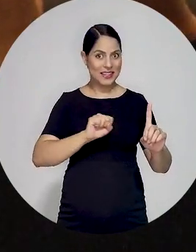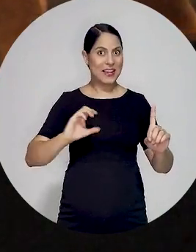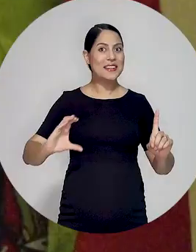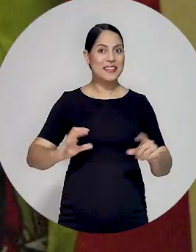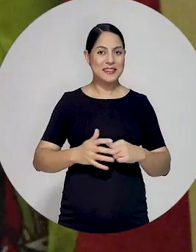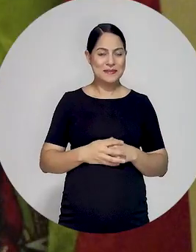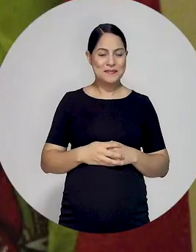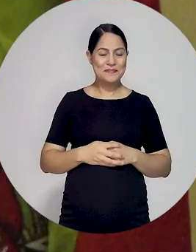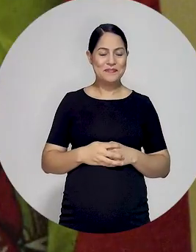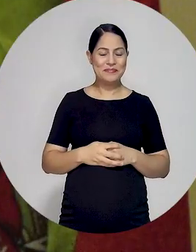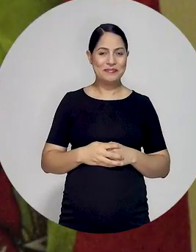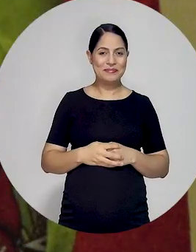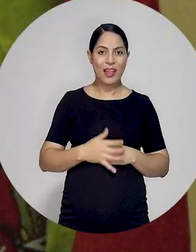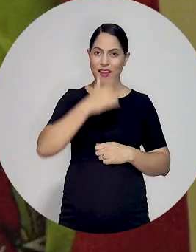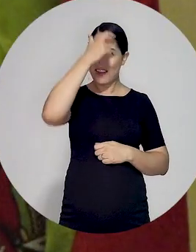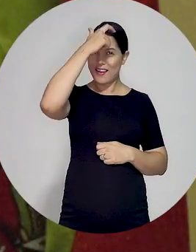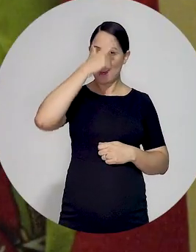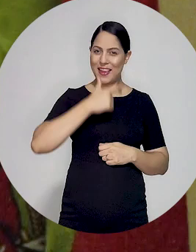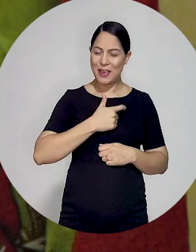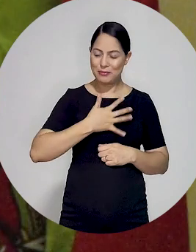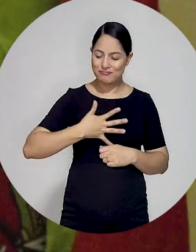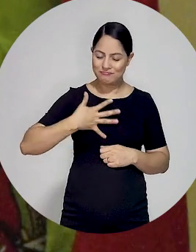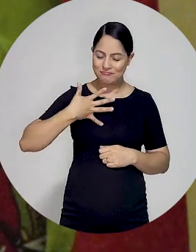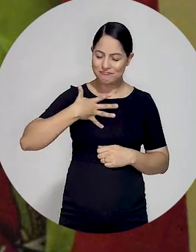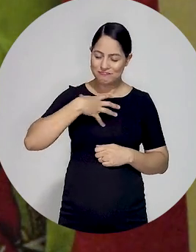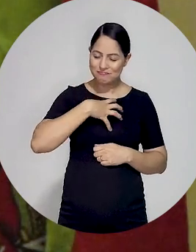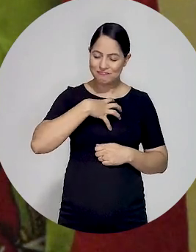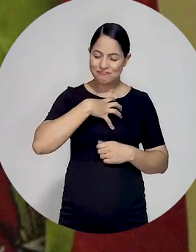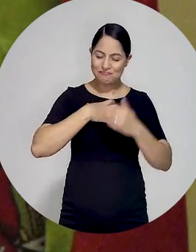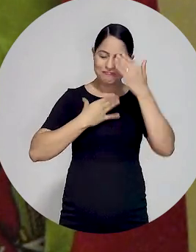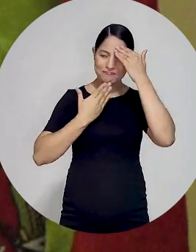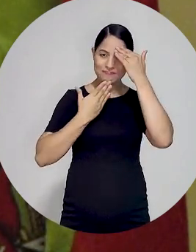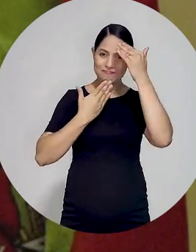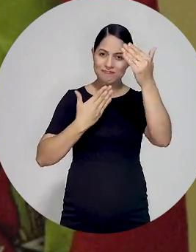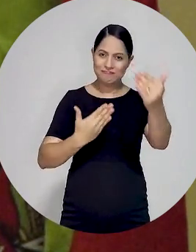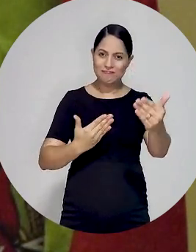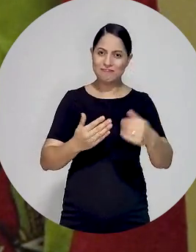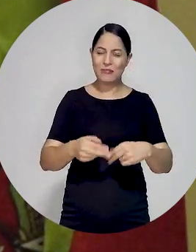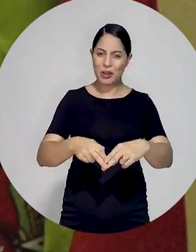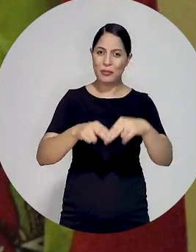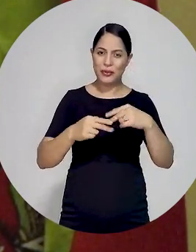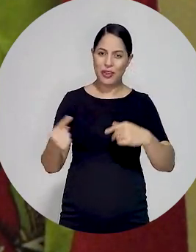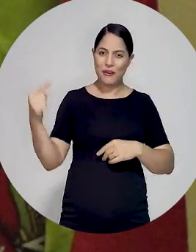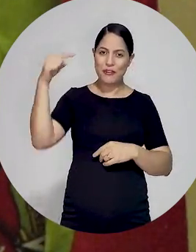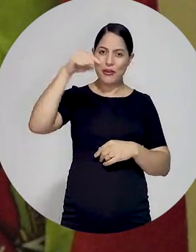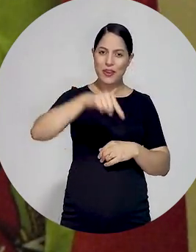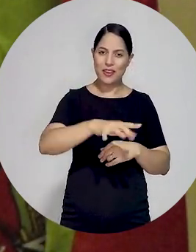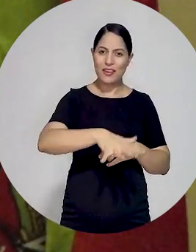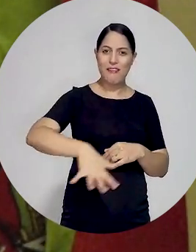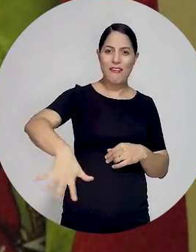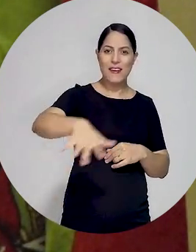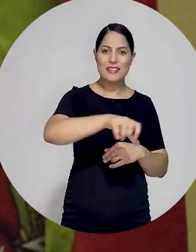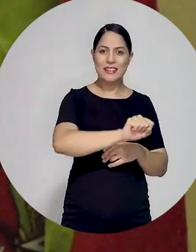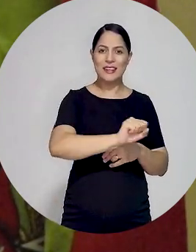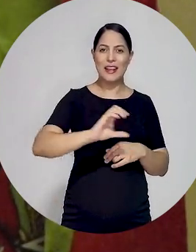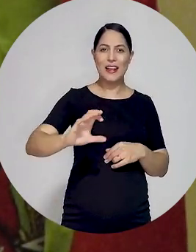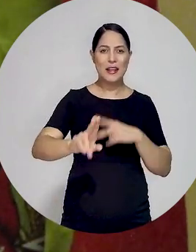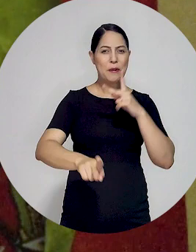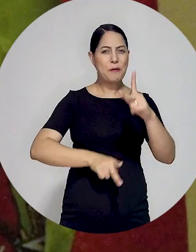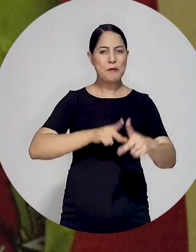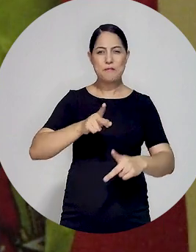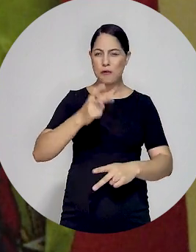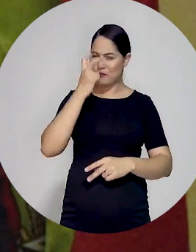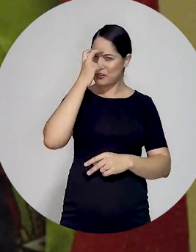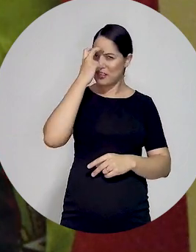Catarina. Eu sou muito grato por estar aqui hoje, por retornar esse chão, a esta terra de gente vibrante,